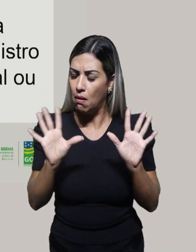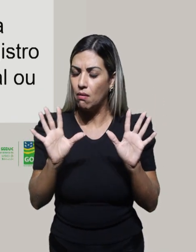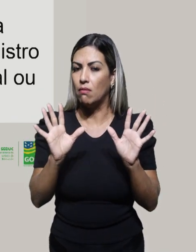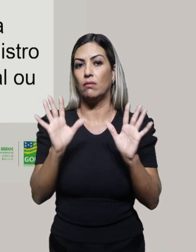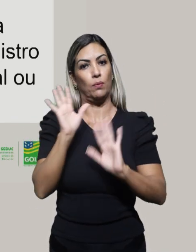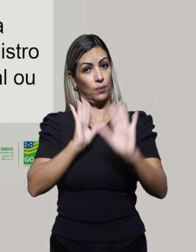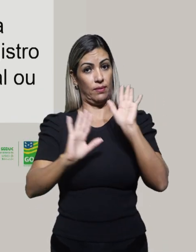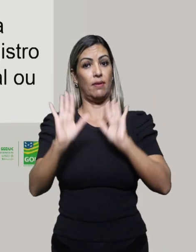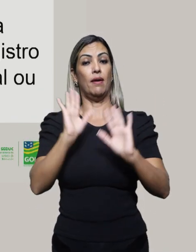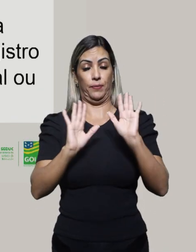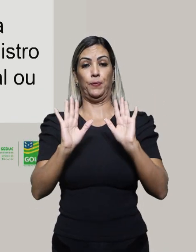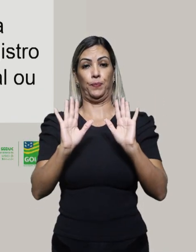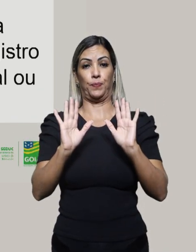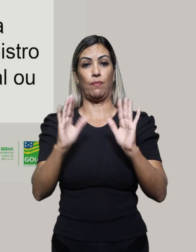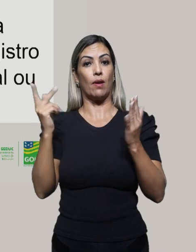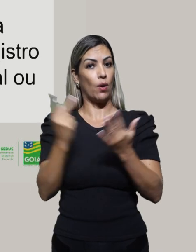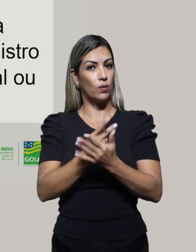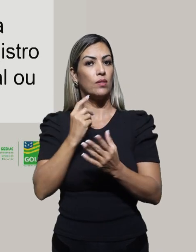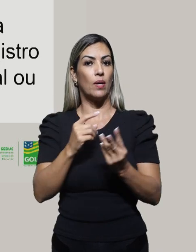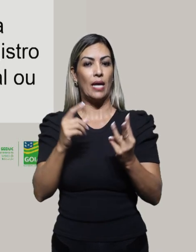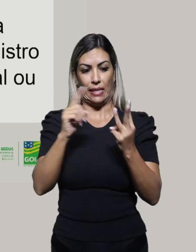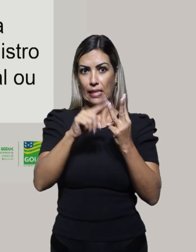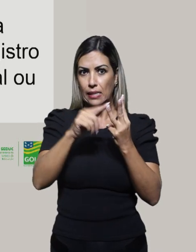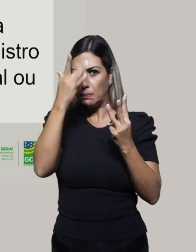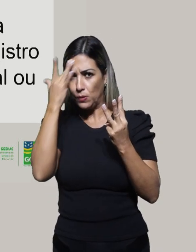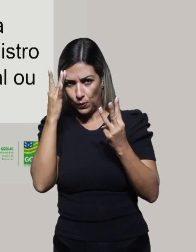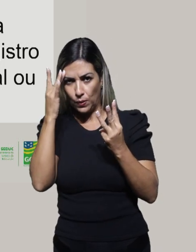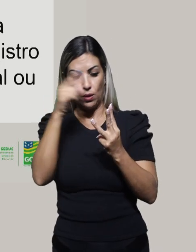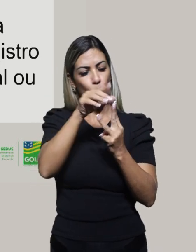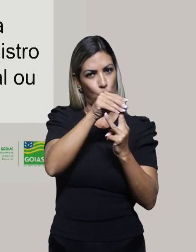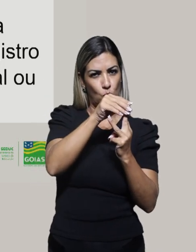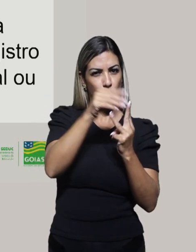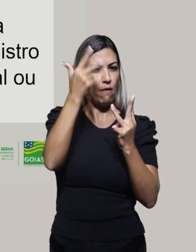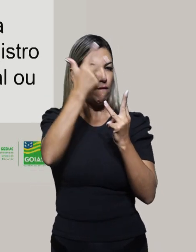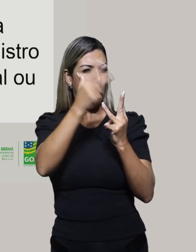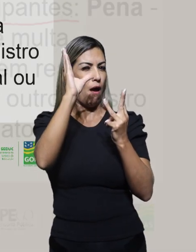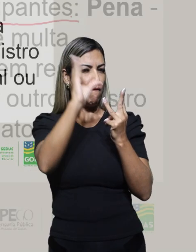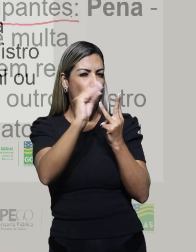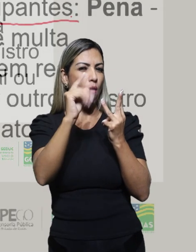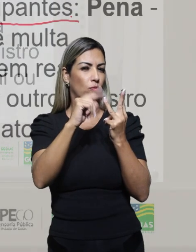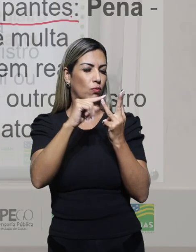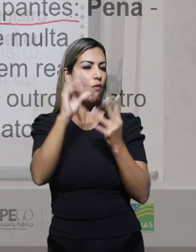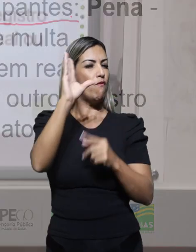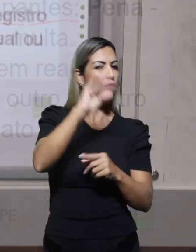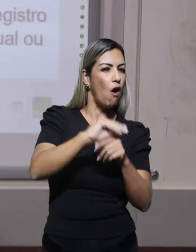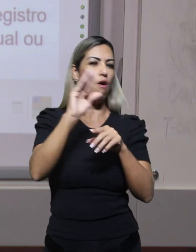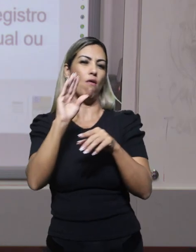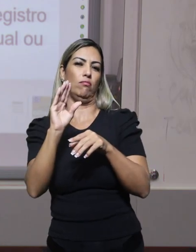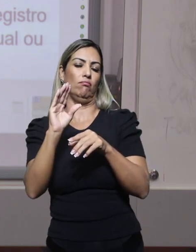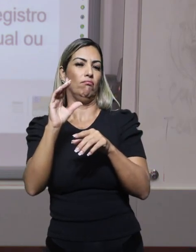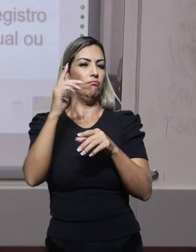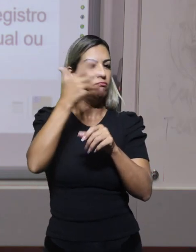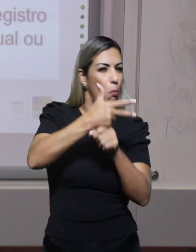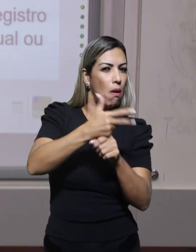participantes. Nesse caso aqui, um terceiro, ele vai fotografar ou